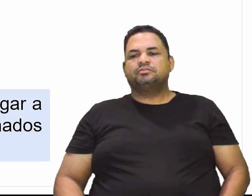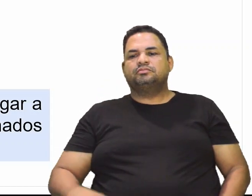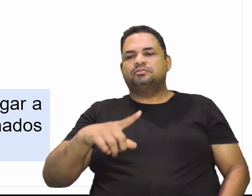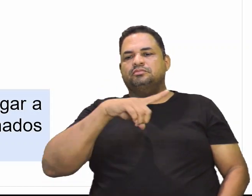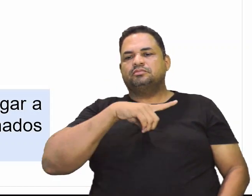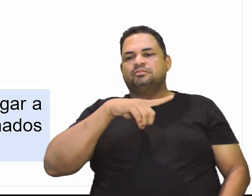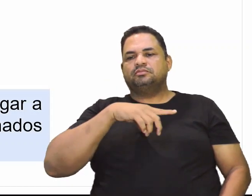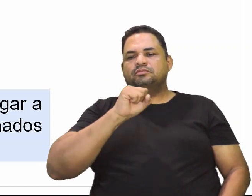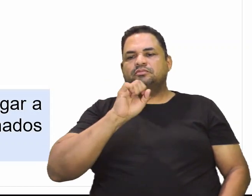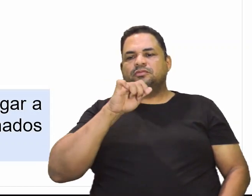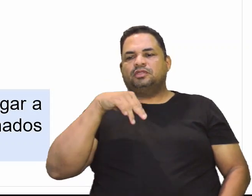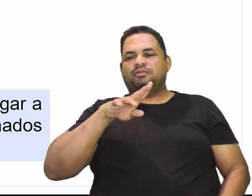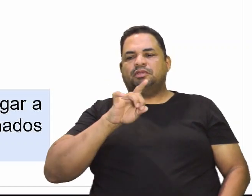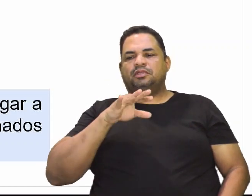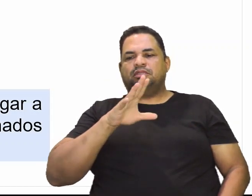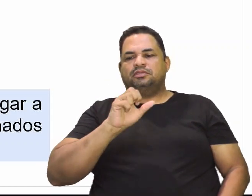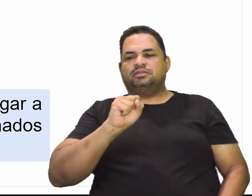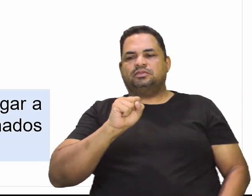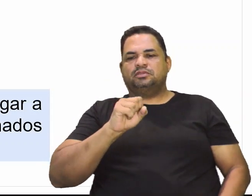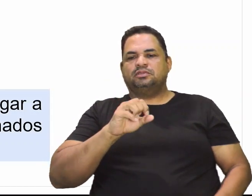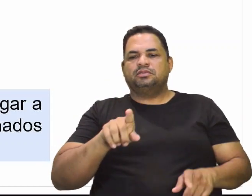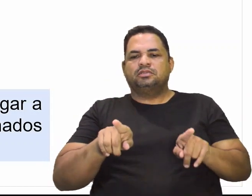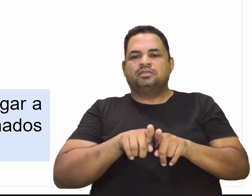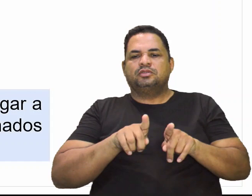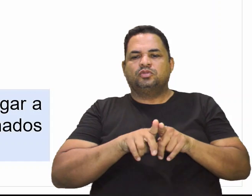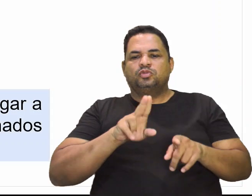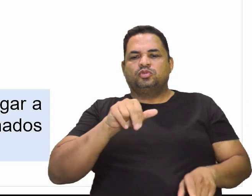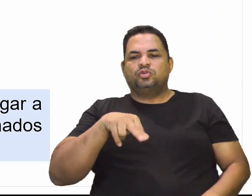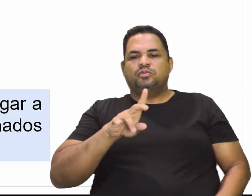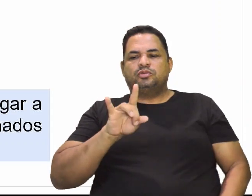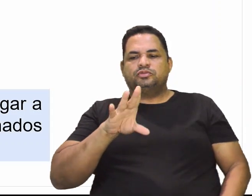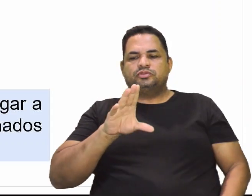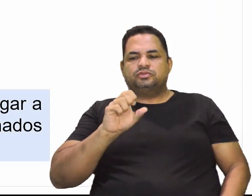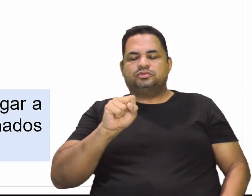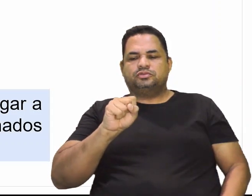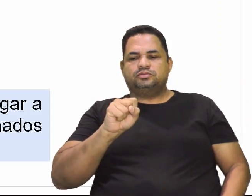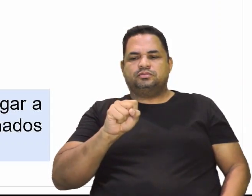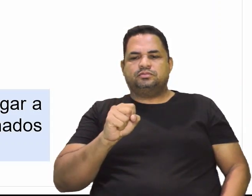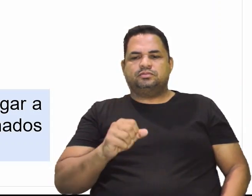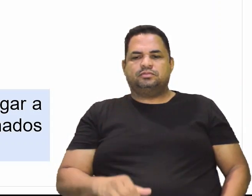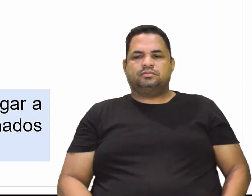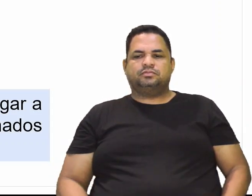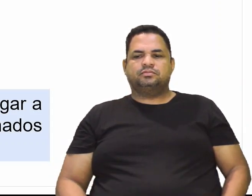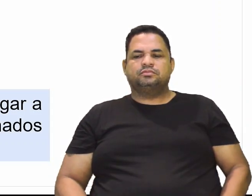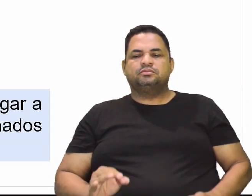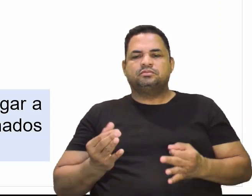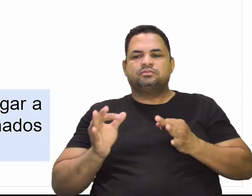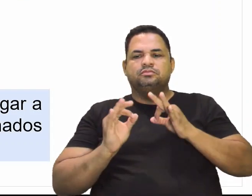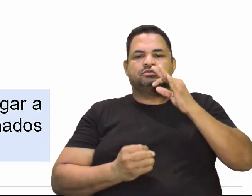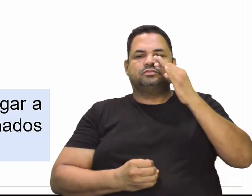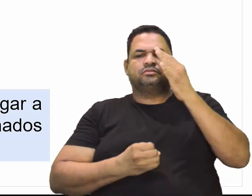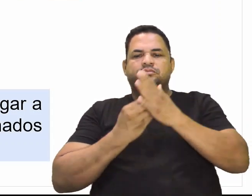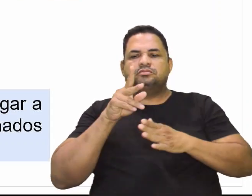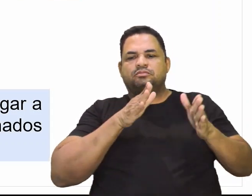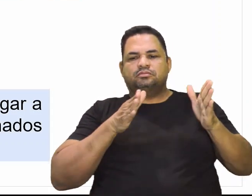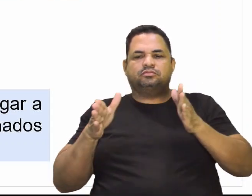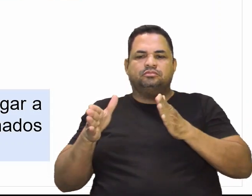os semitas e também os núbios, que inclusive surgiram no